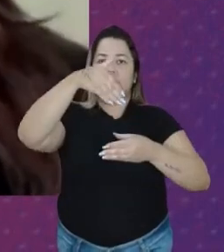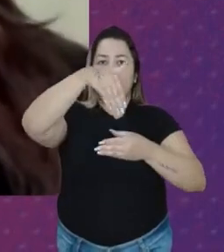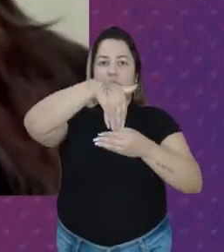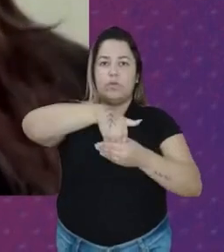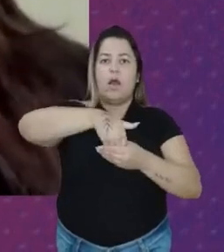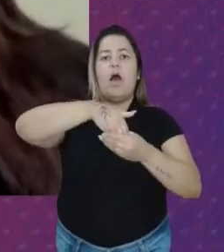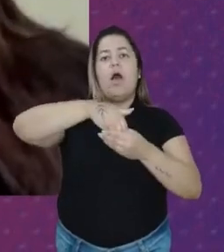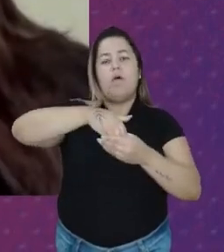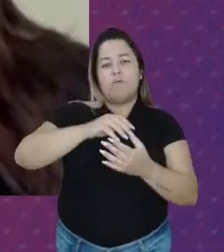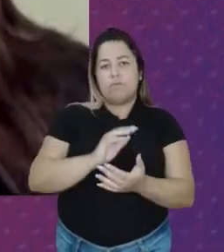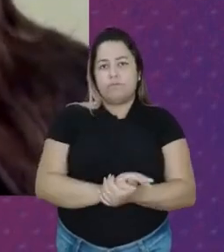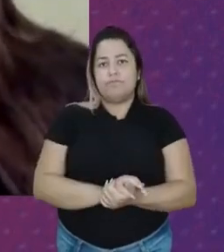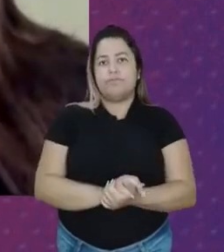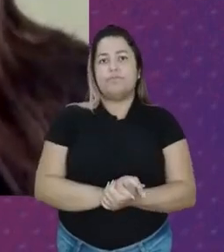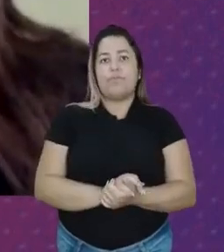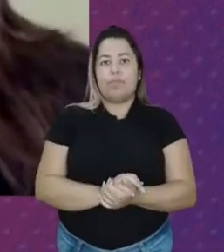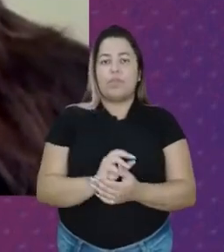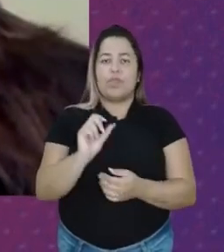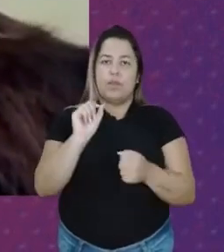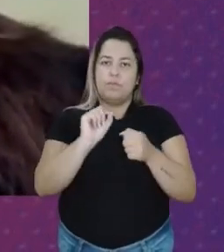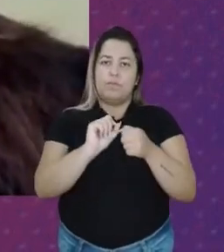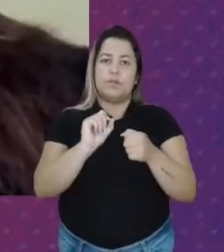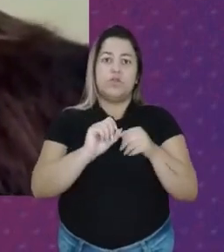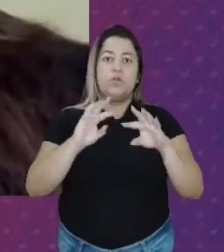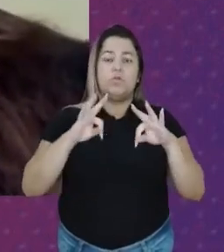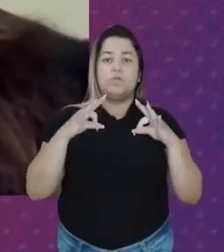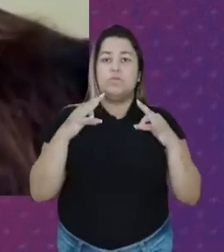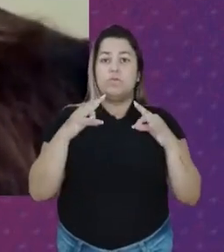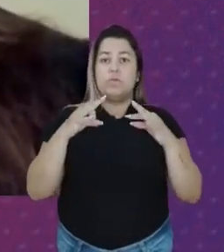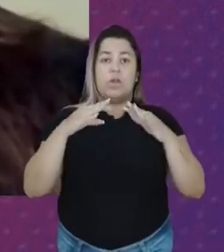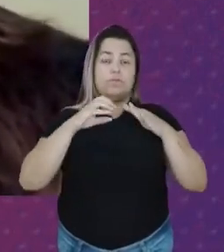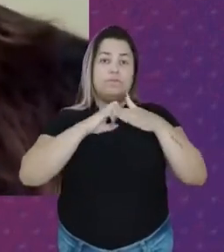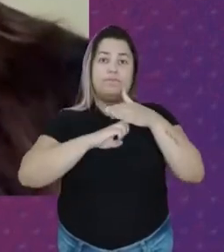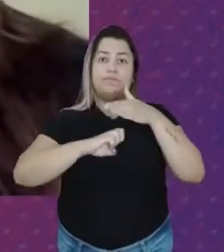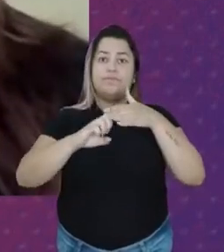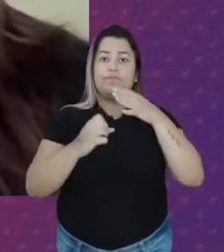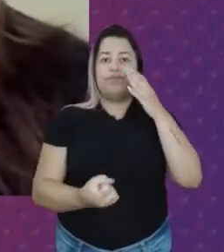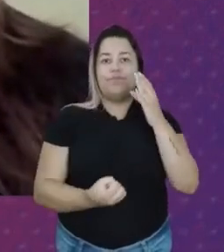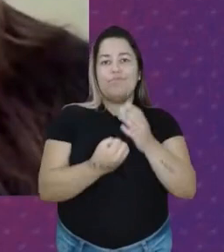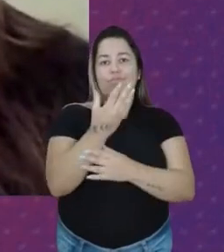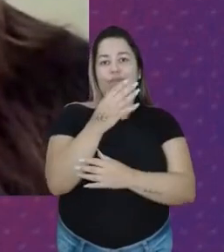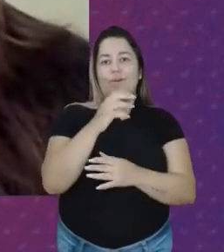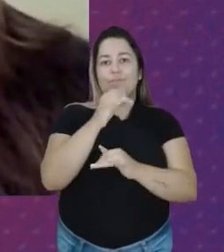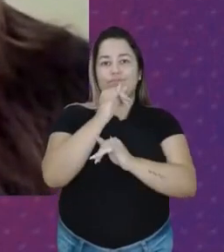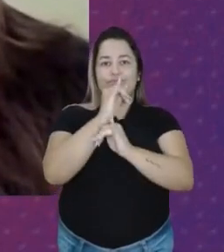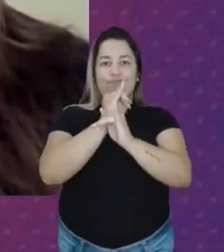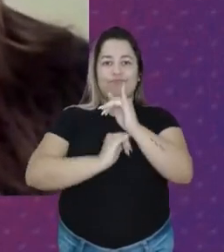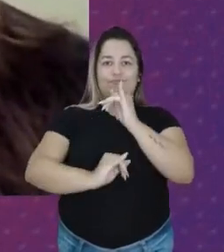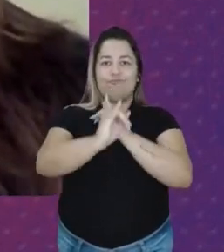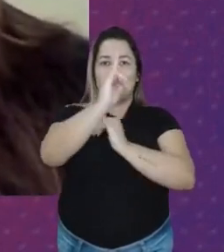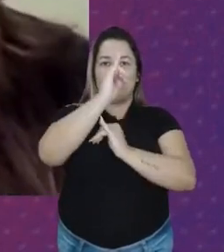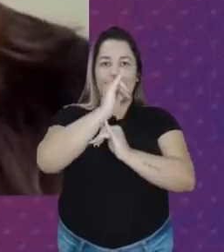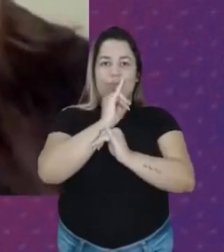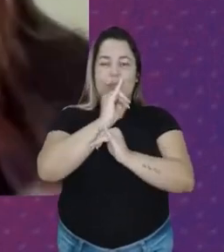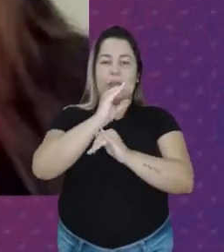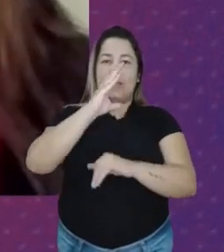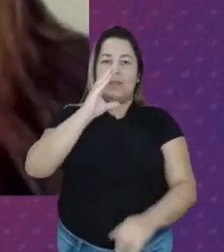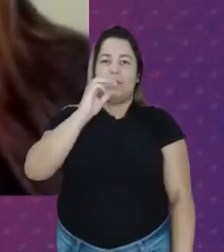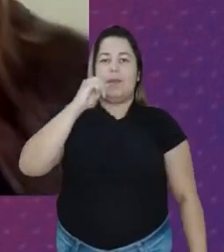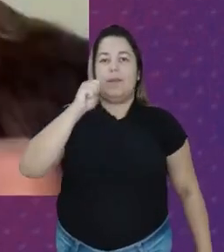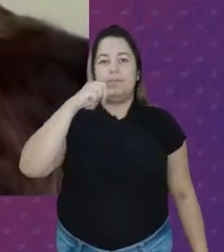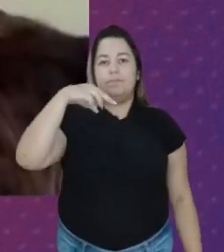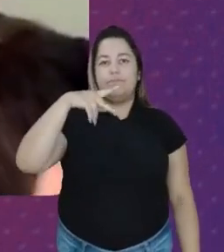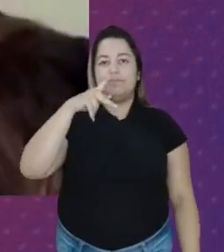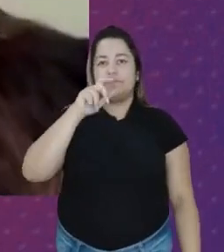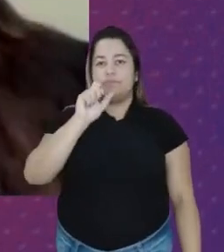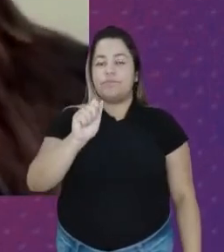Justiça Eleitoral a operar. Essa empresa, ela vai criar um site na internet da sua campanha ou da sua